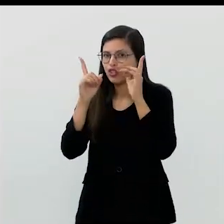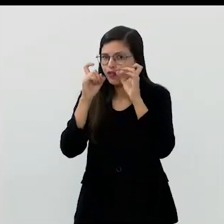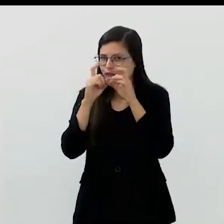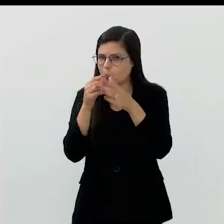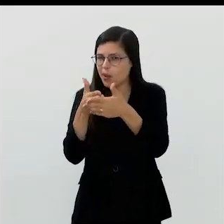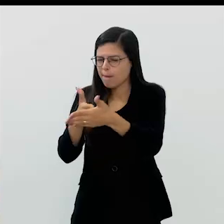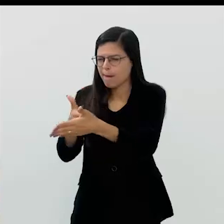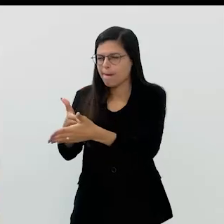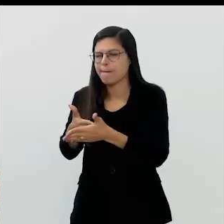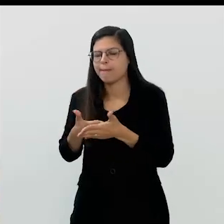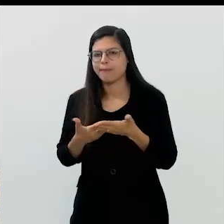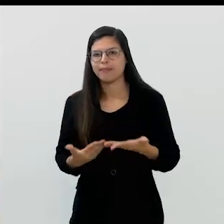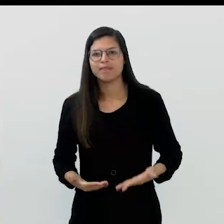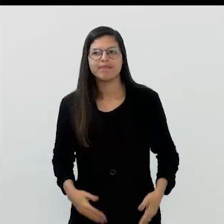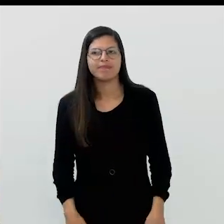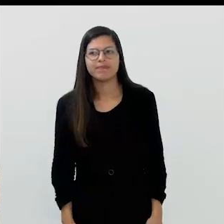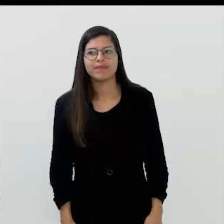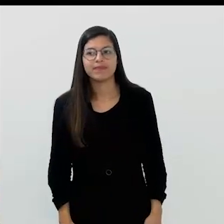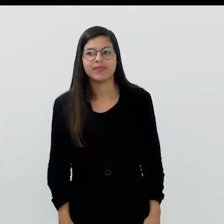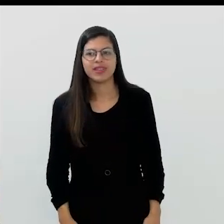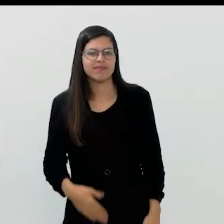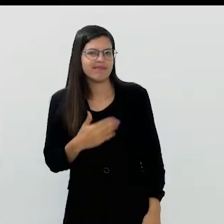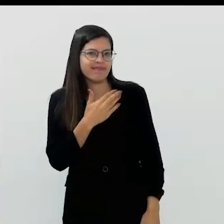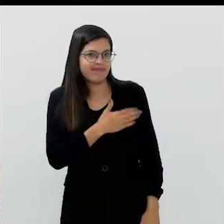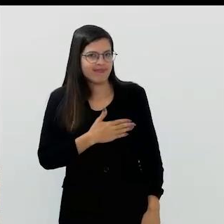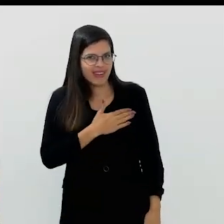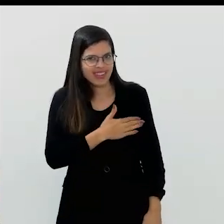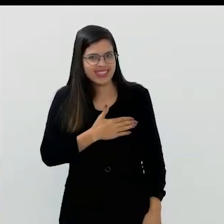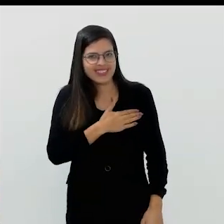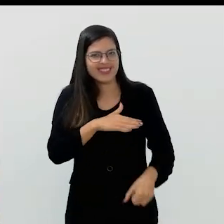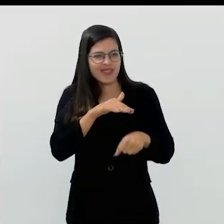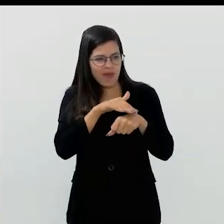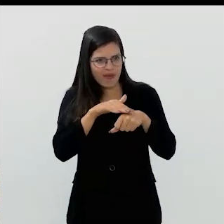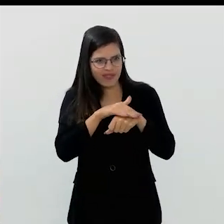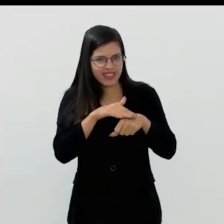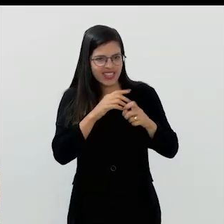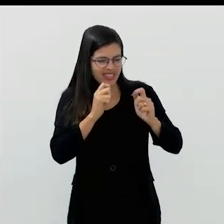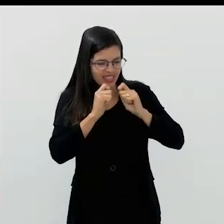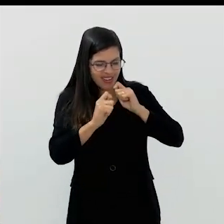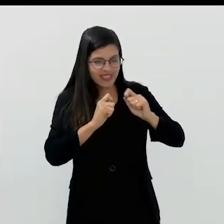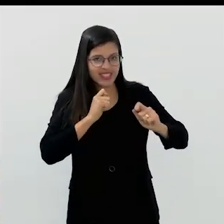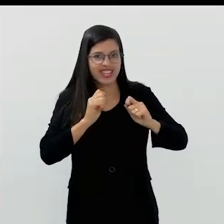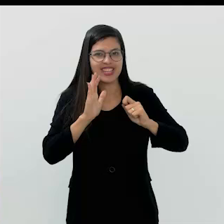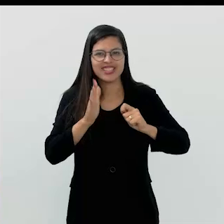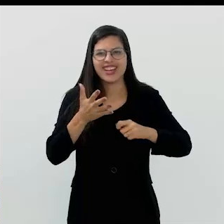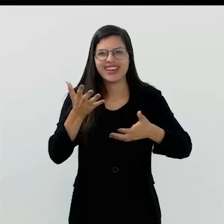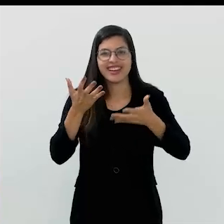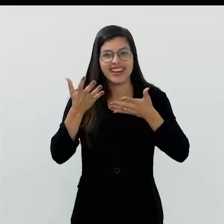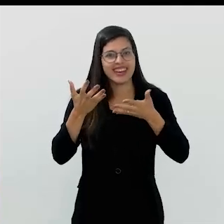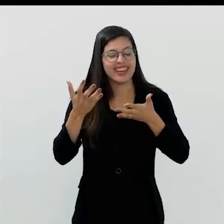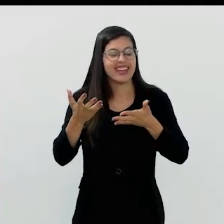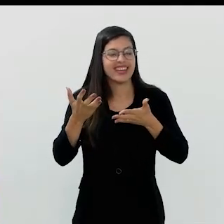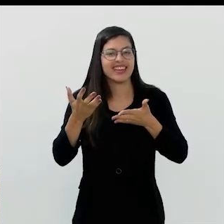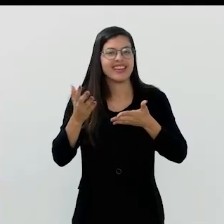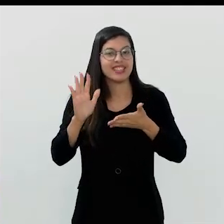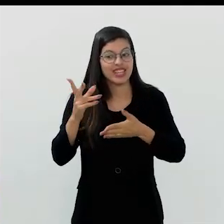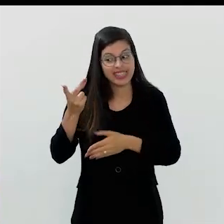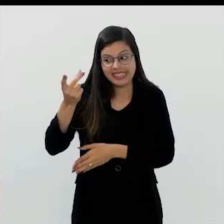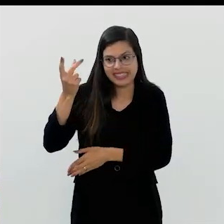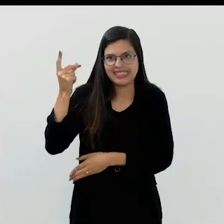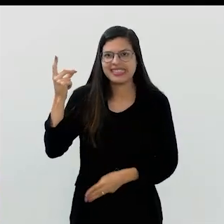pouco. Tá certo. Alex, foi um prazer conversar com você. Eu já estava querendo bater esse papo com você há muito